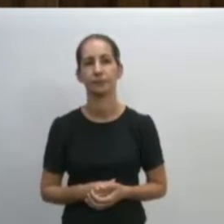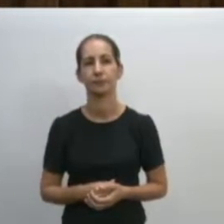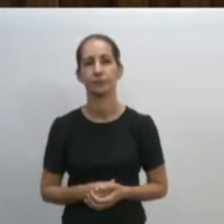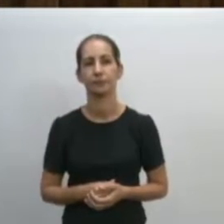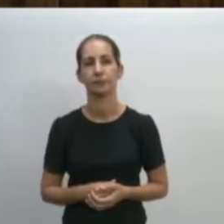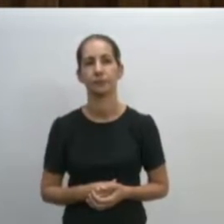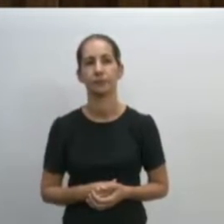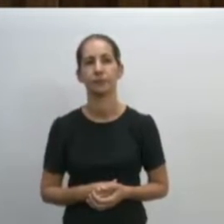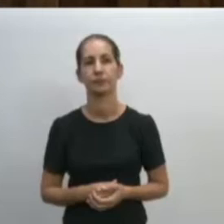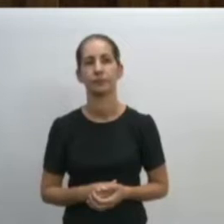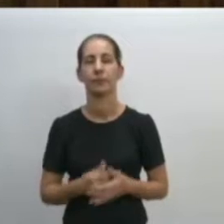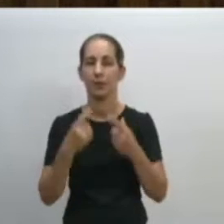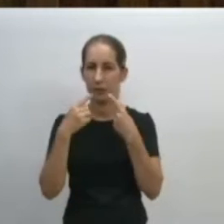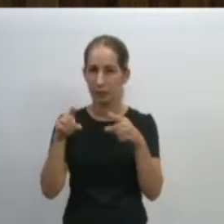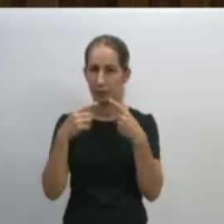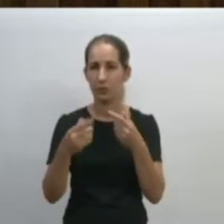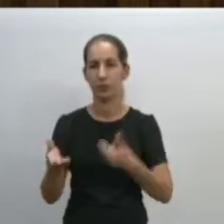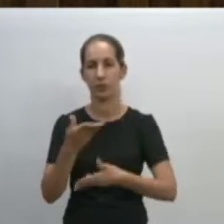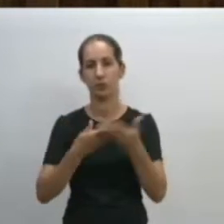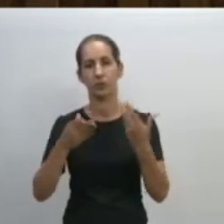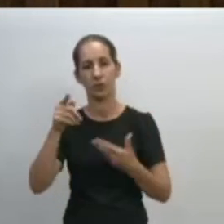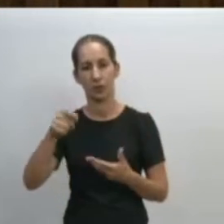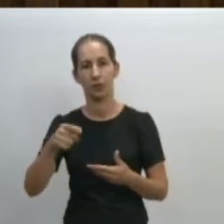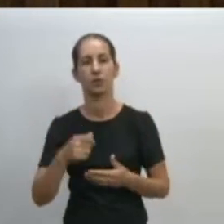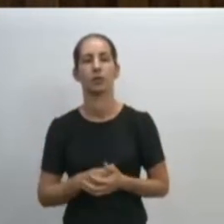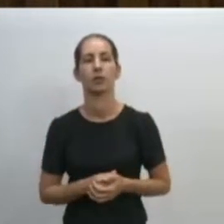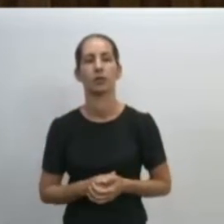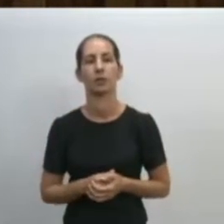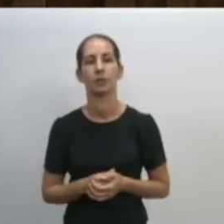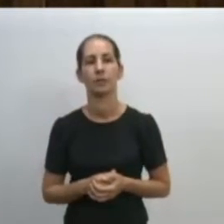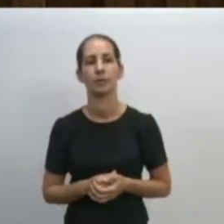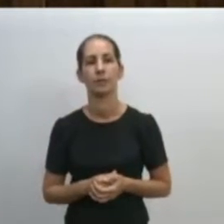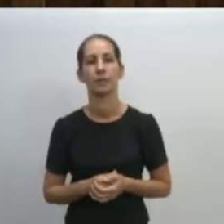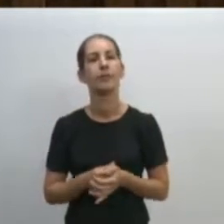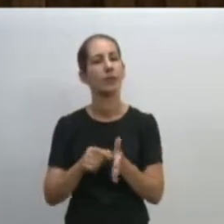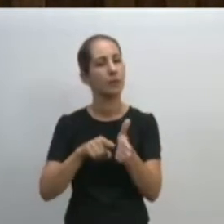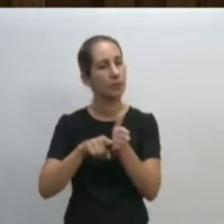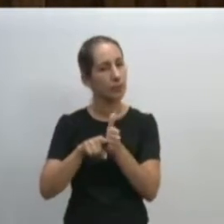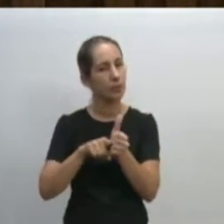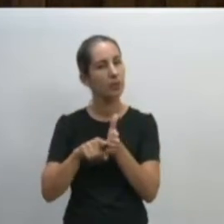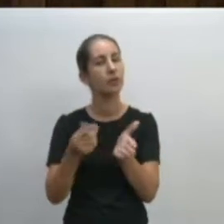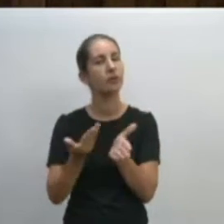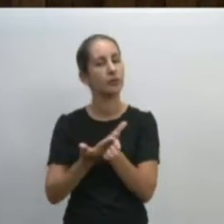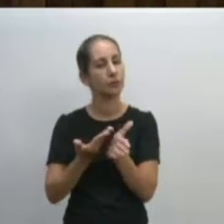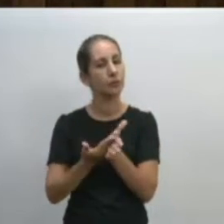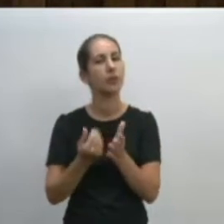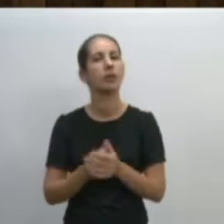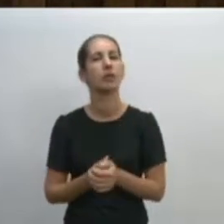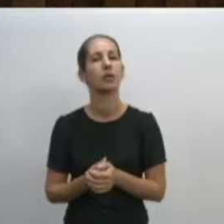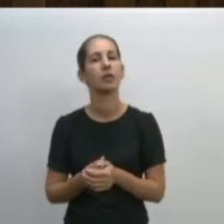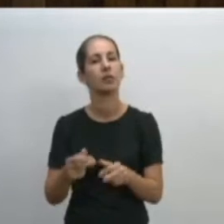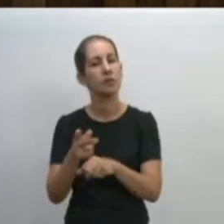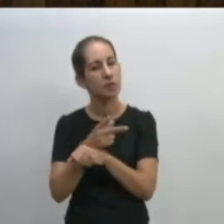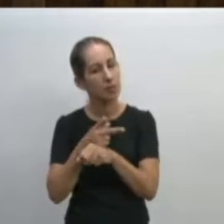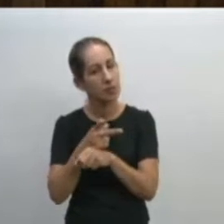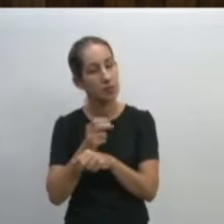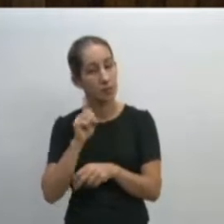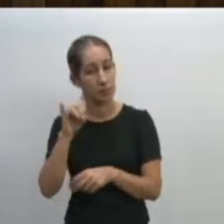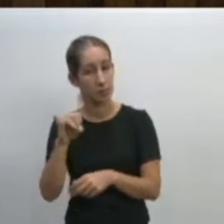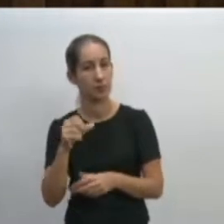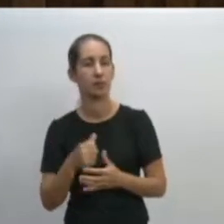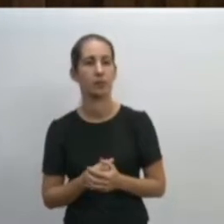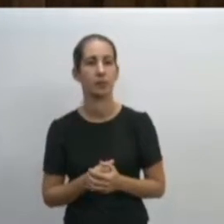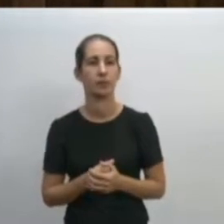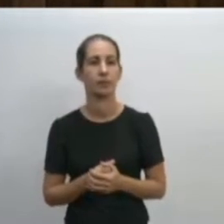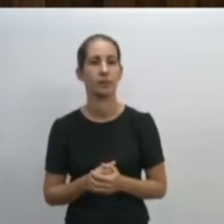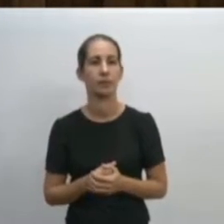esse fato, essa denúncia que eu trouxe para casa, e nós iremos apurar, estudar os fatos, fiscalizar. Caso esses fatos